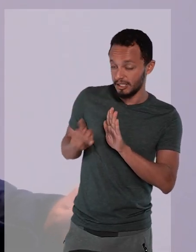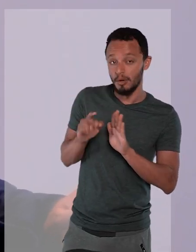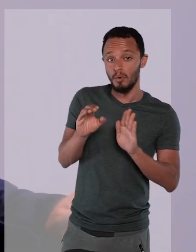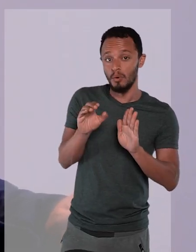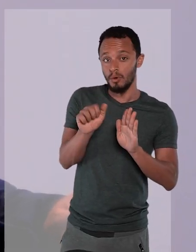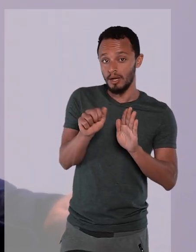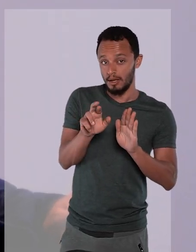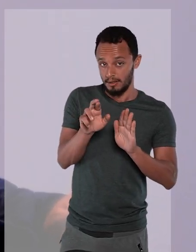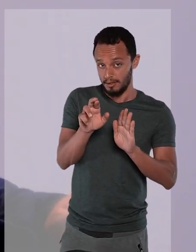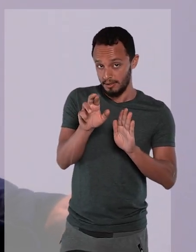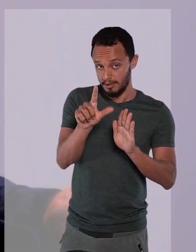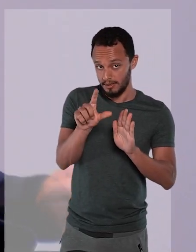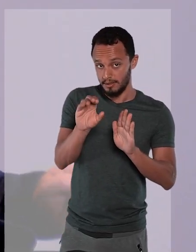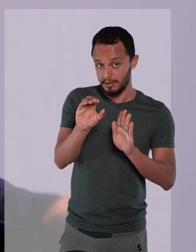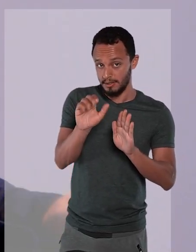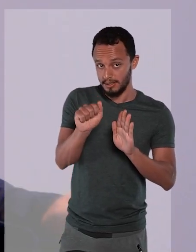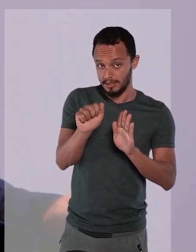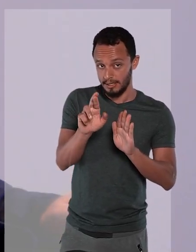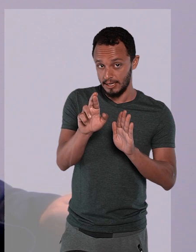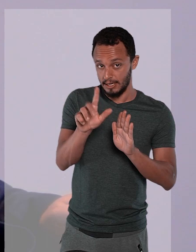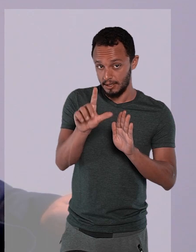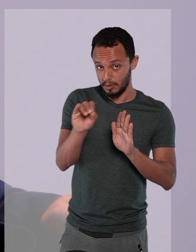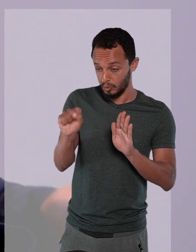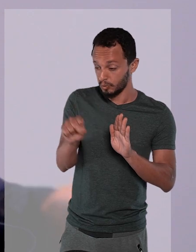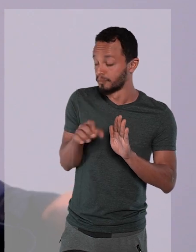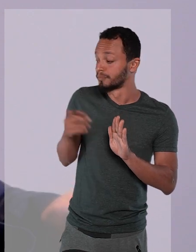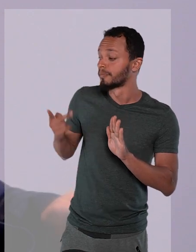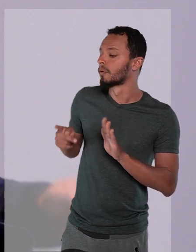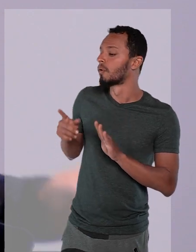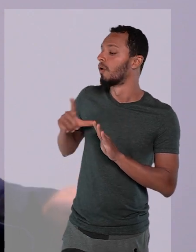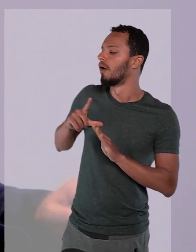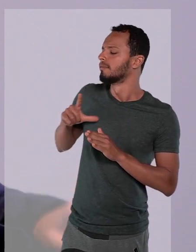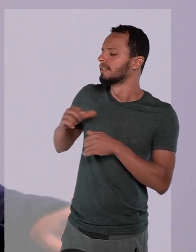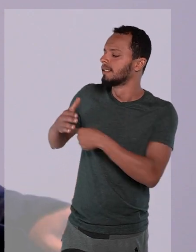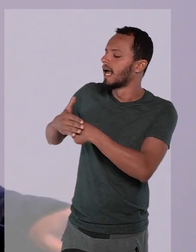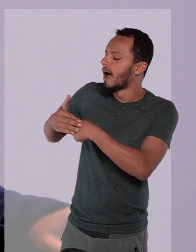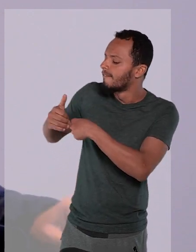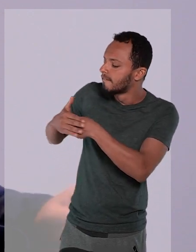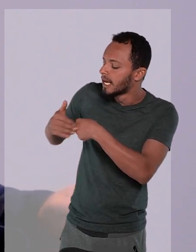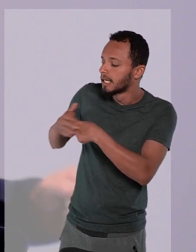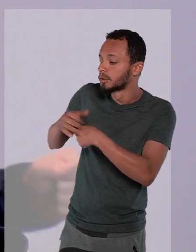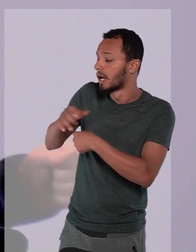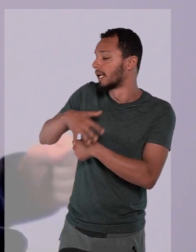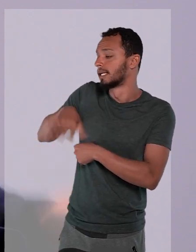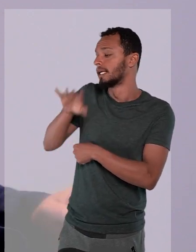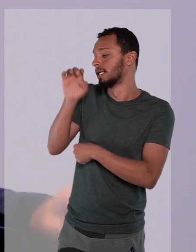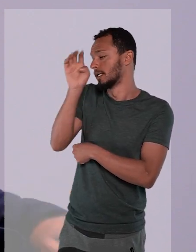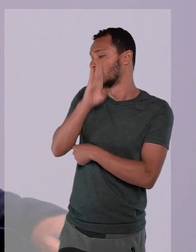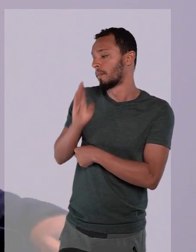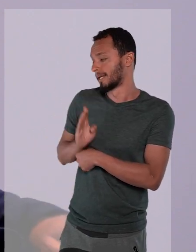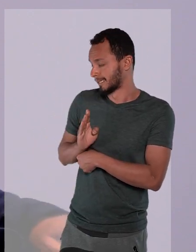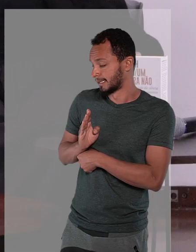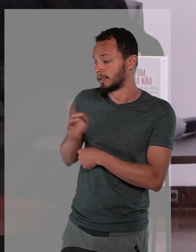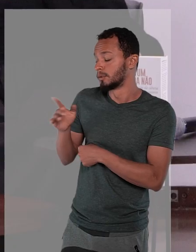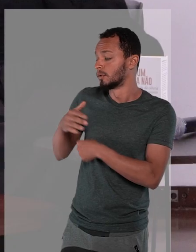você recebe diariamente por esse Brasil inteiro é um afeto verdadeiro, porque a gente deve muito à